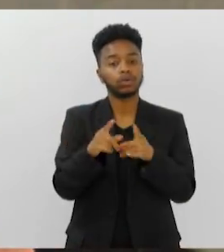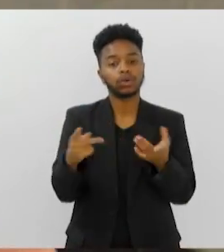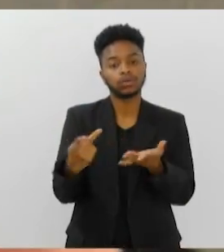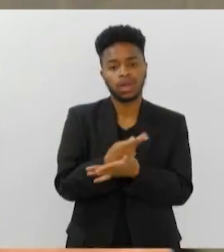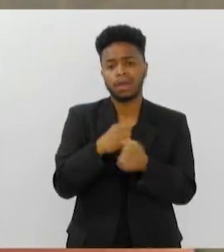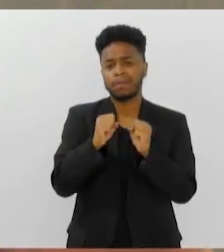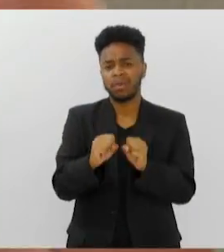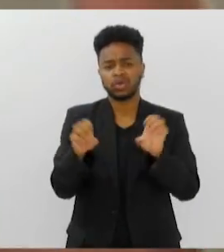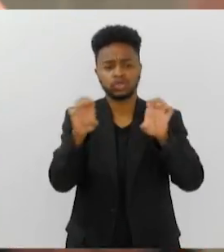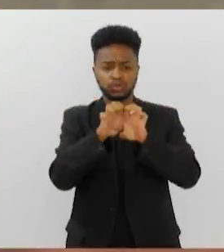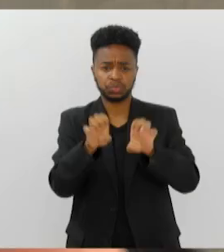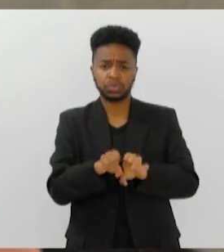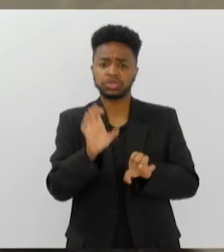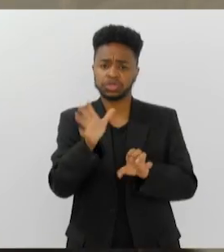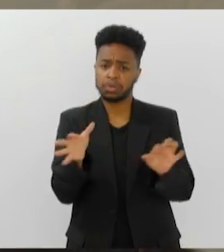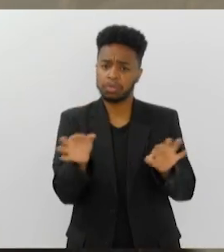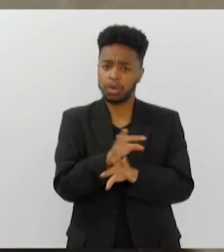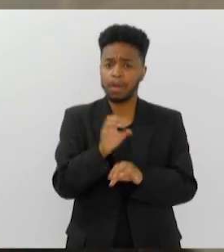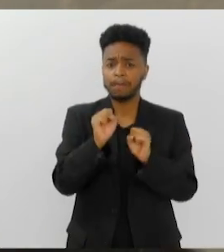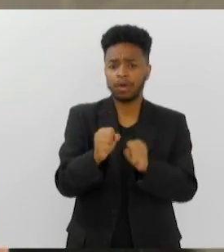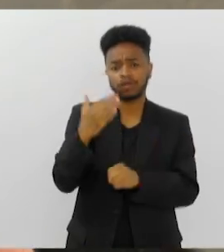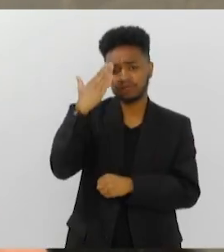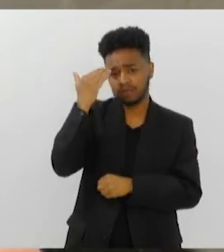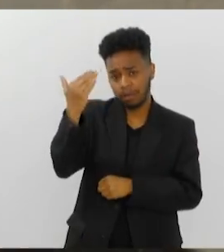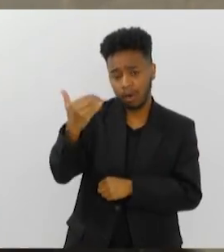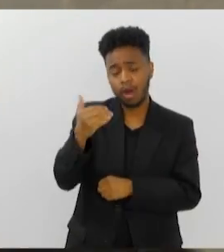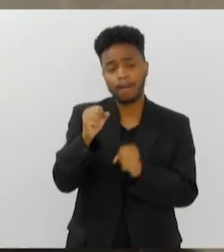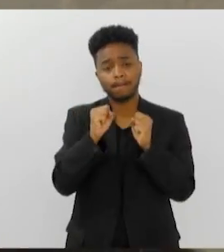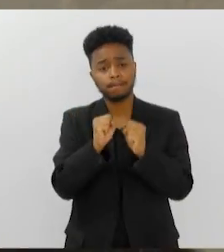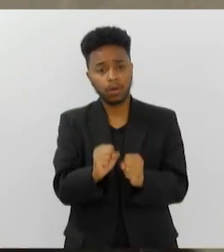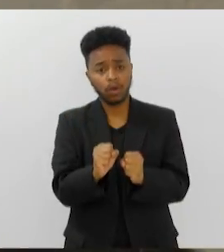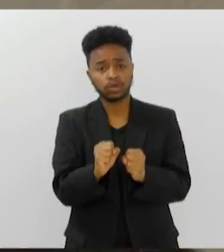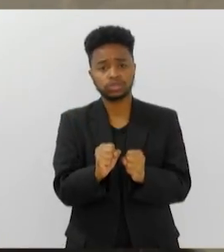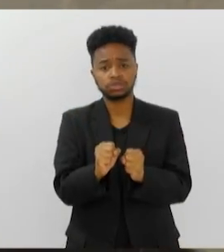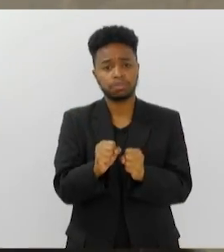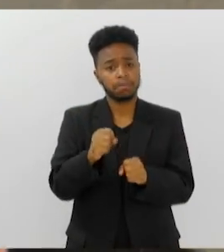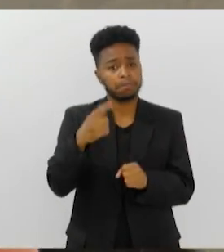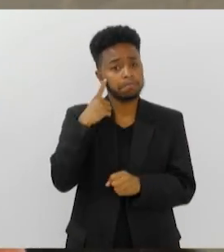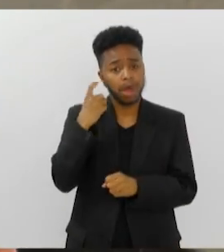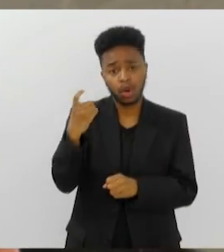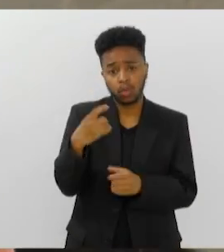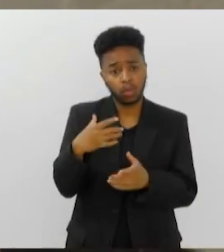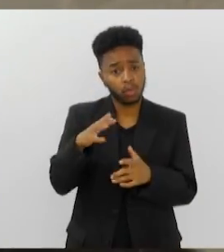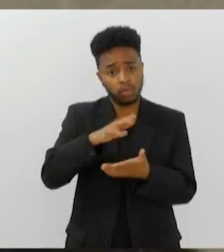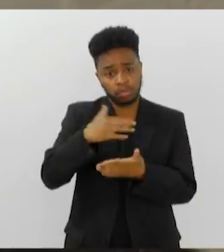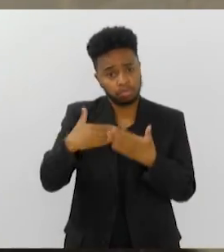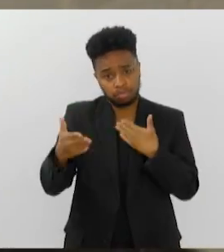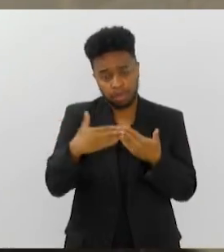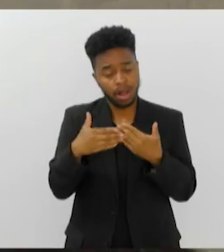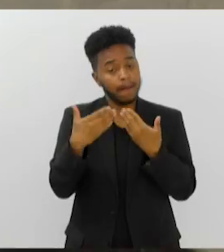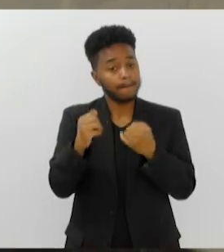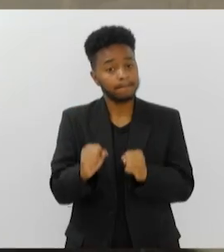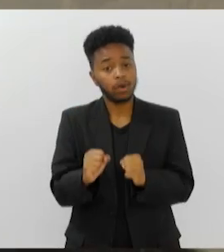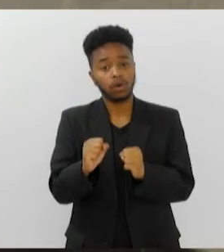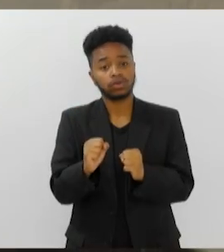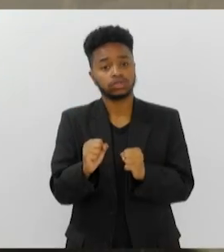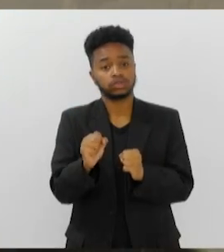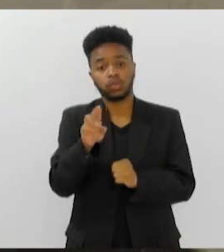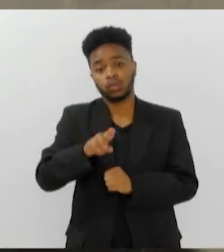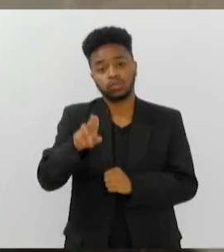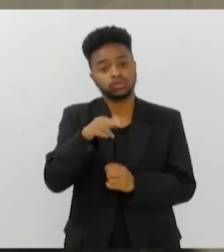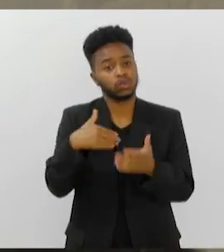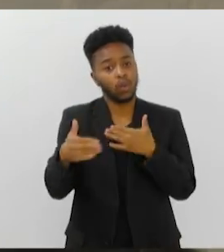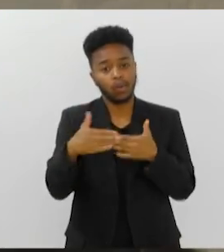estruturada, ela pode ser uma música conhecida do repertório, ela pode ser ruídos, ela pode se constituir a partir de